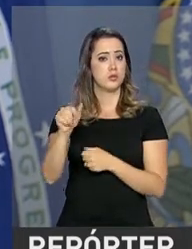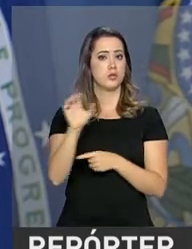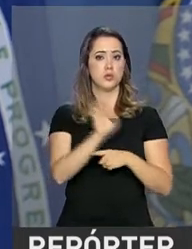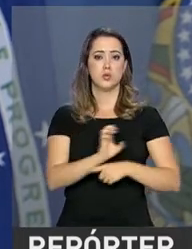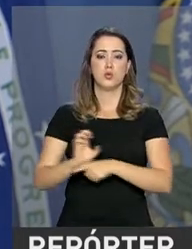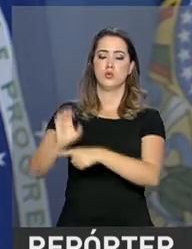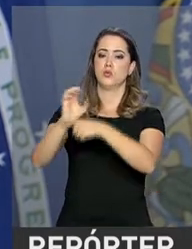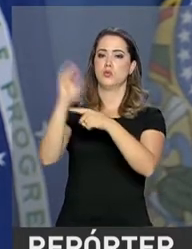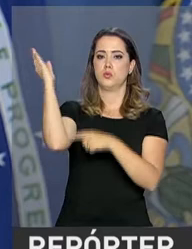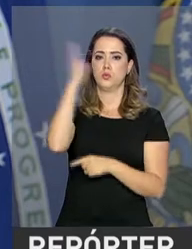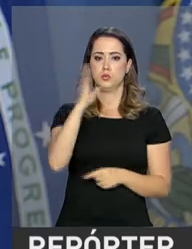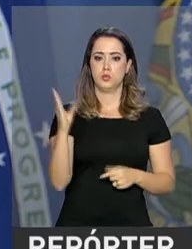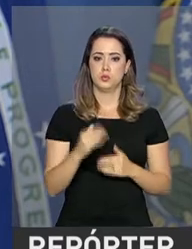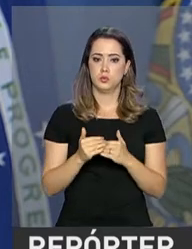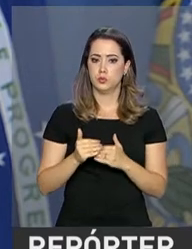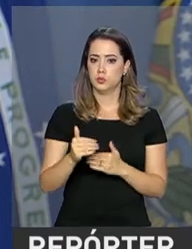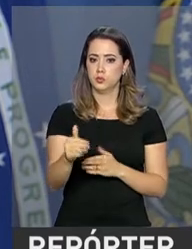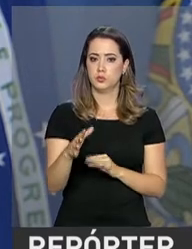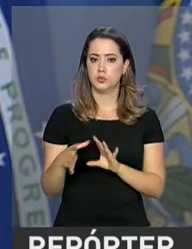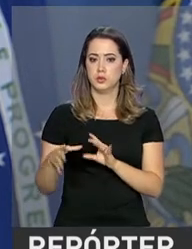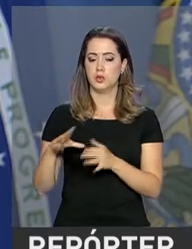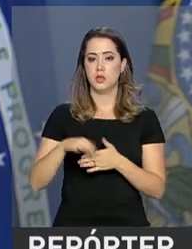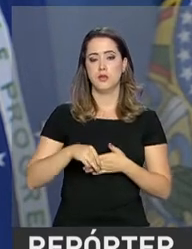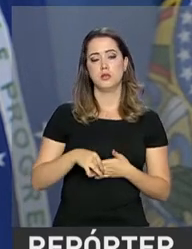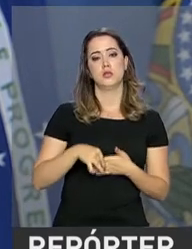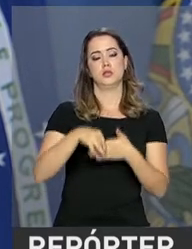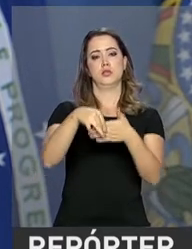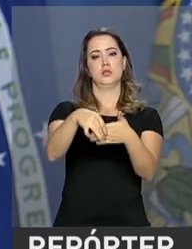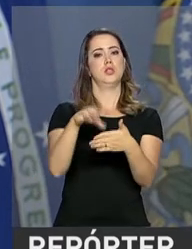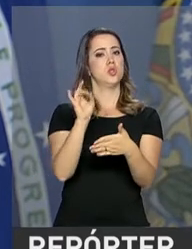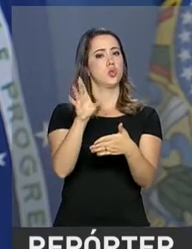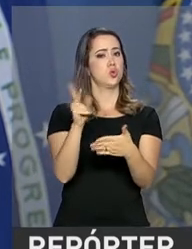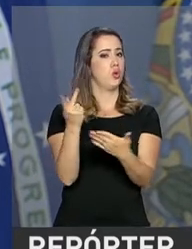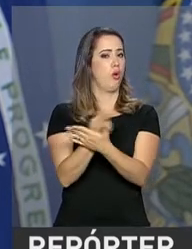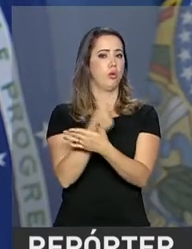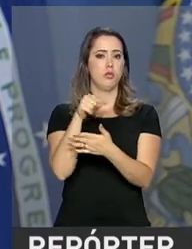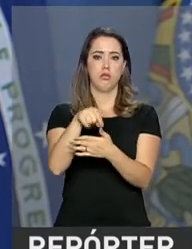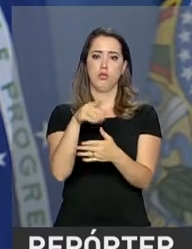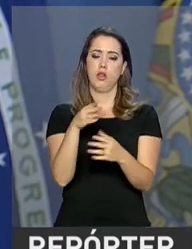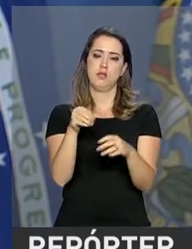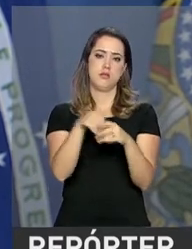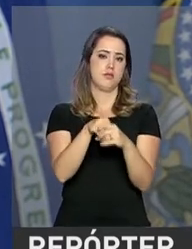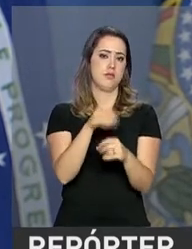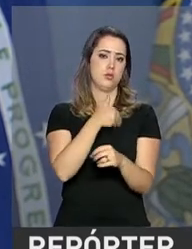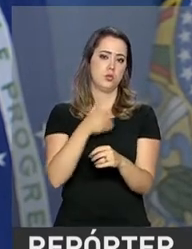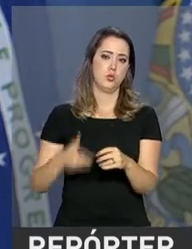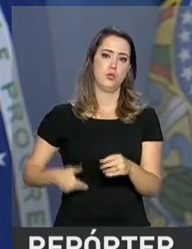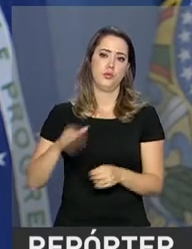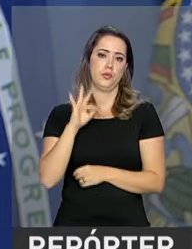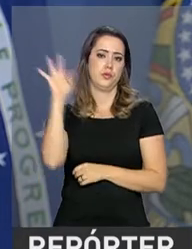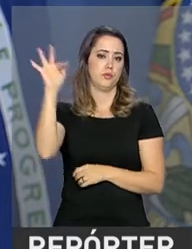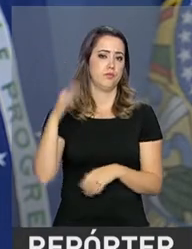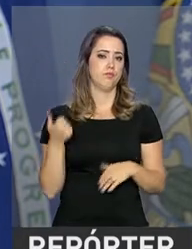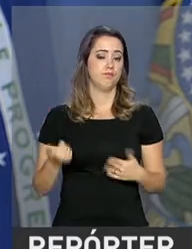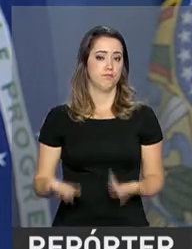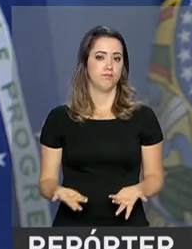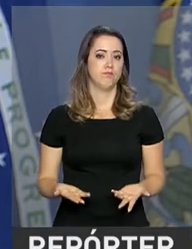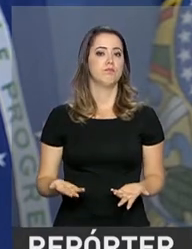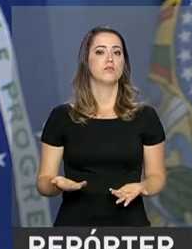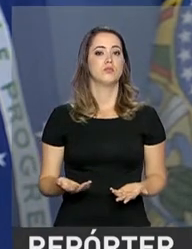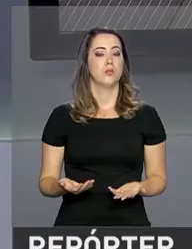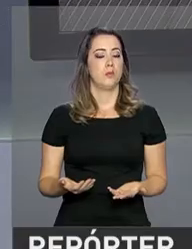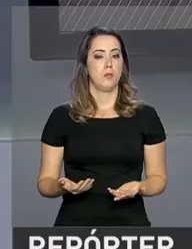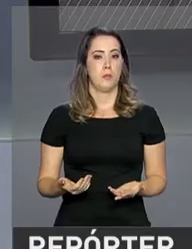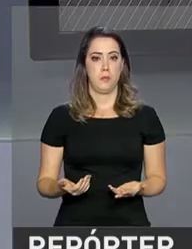os estados brasileiros a partir de uma coordenação que só pode residir habitar no estado federal na união